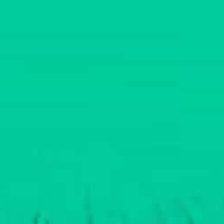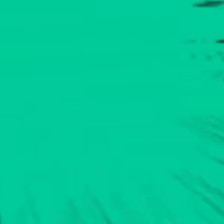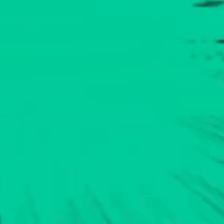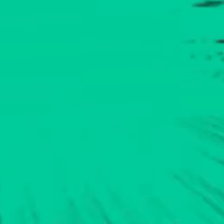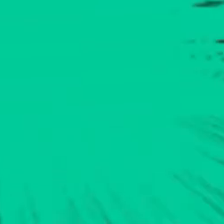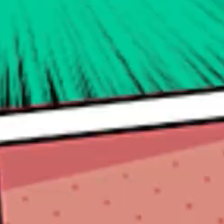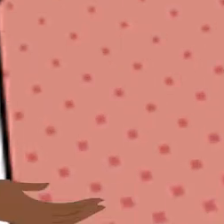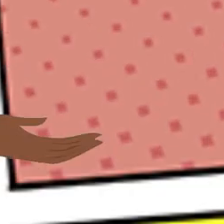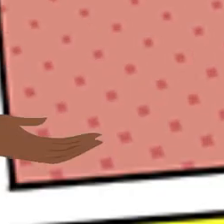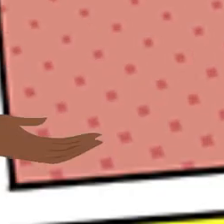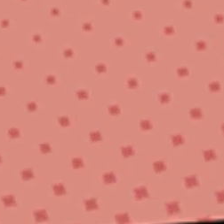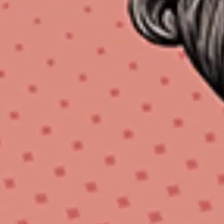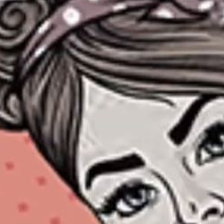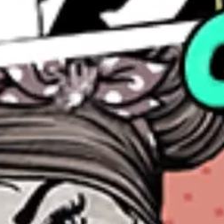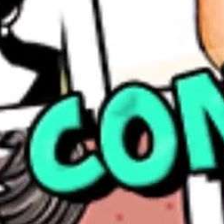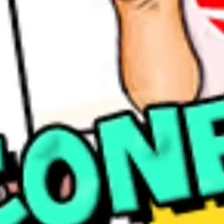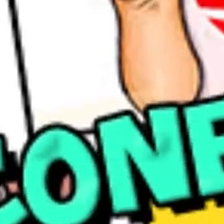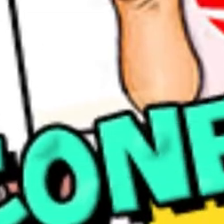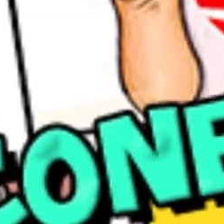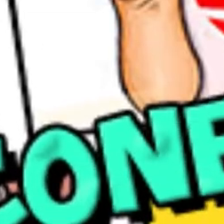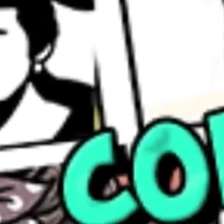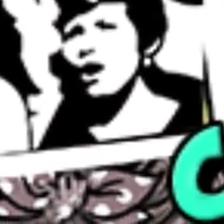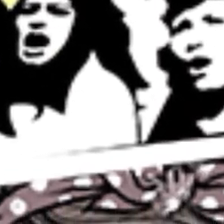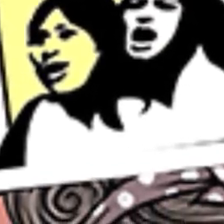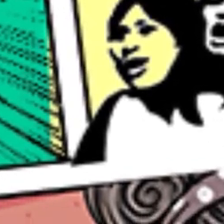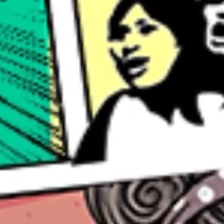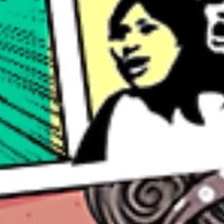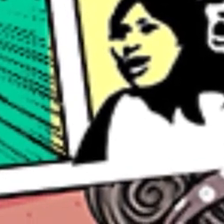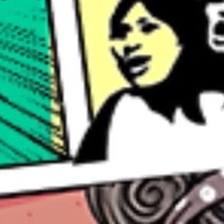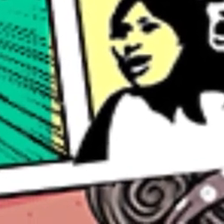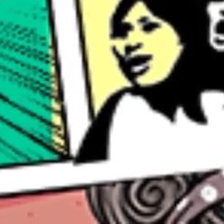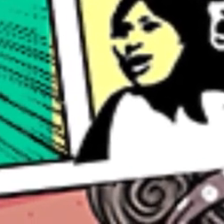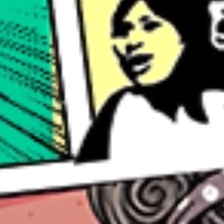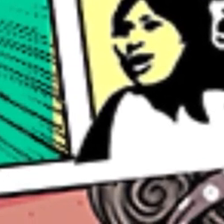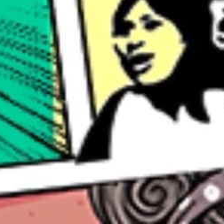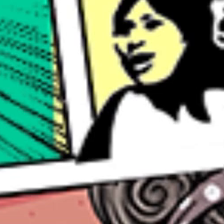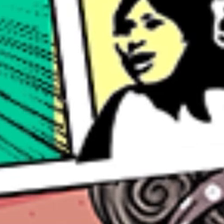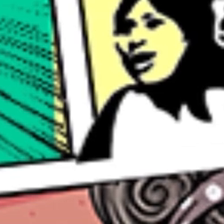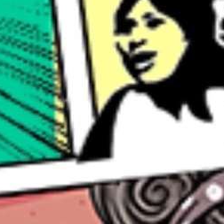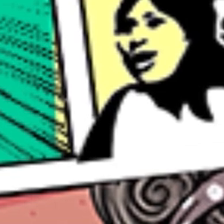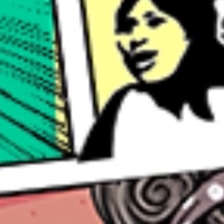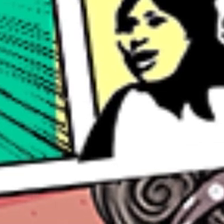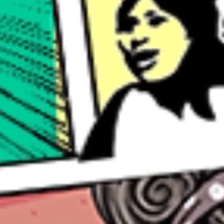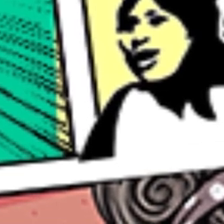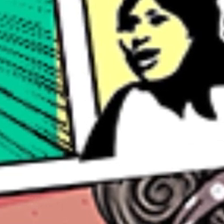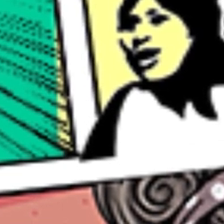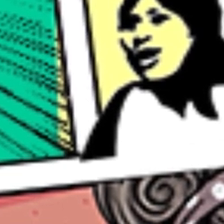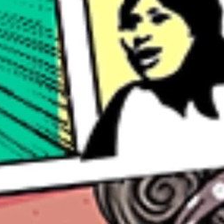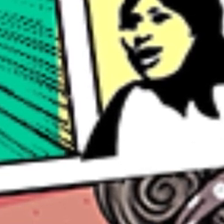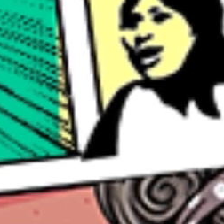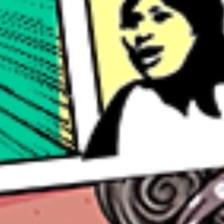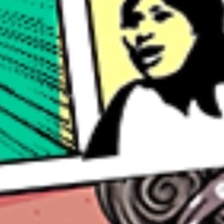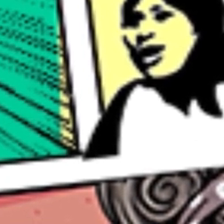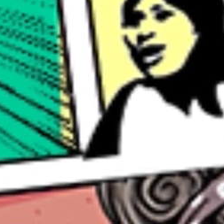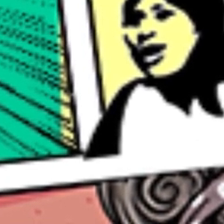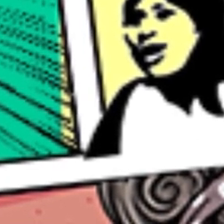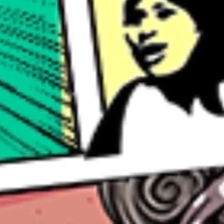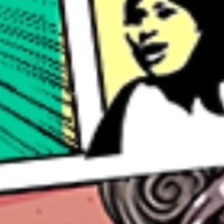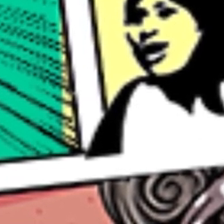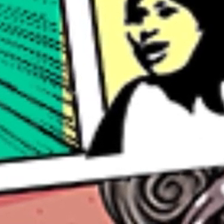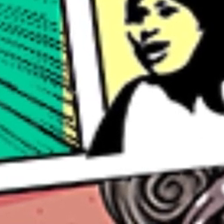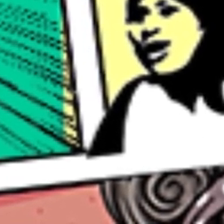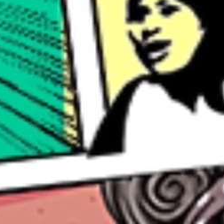estamos sós. Podemos ser o que quiser. Toda mulher, toda mulher, toda mulher, toda